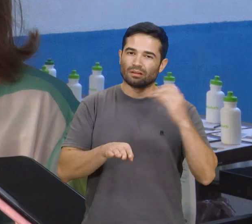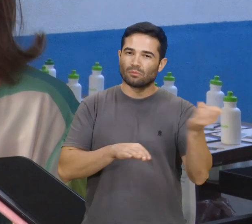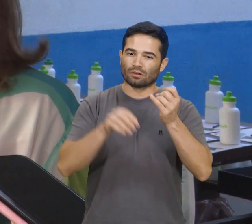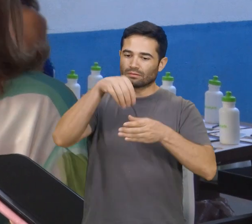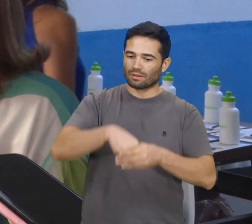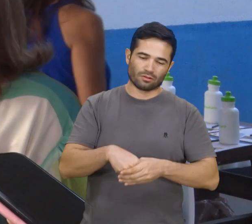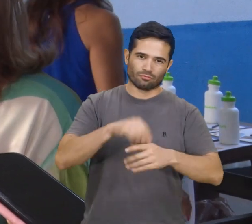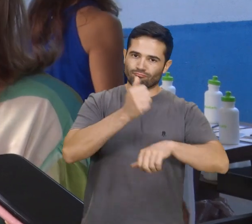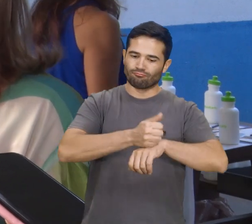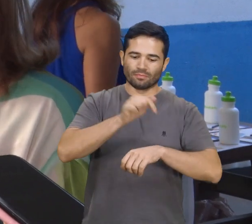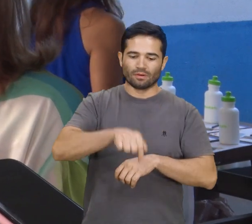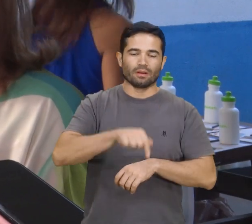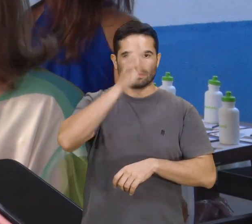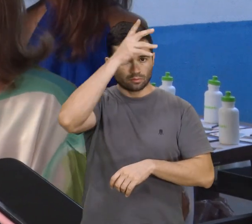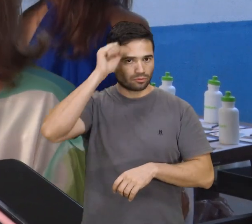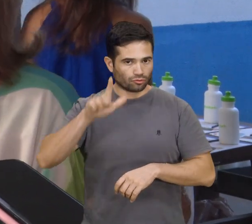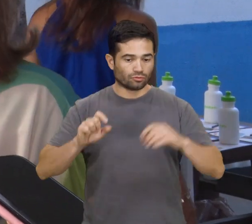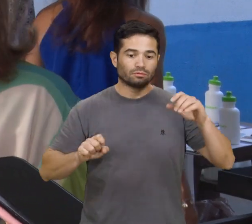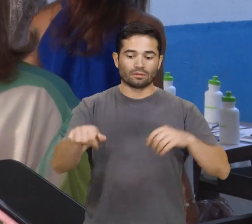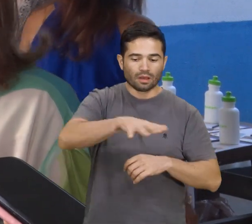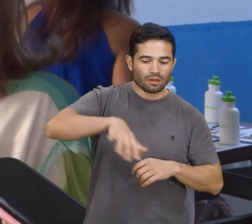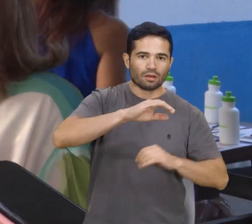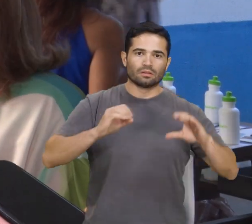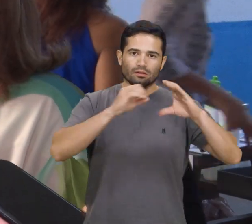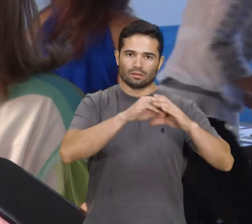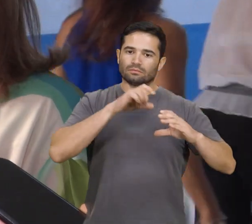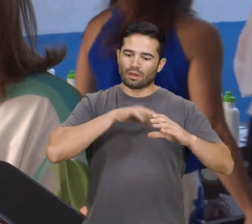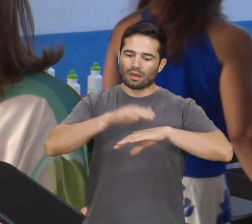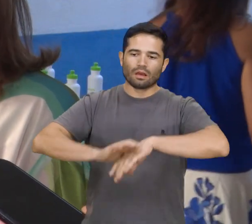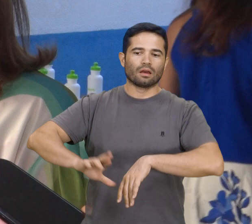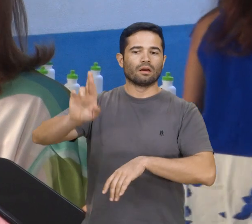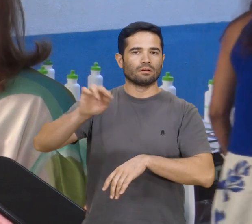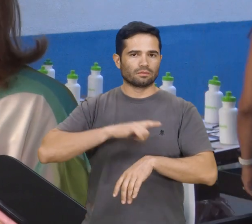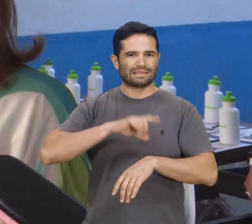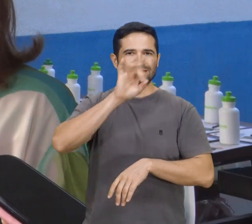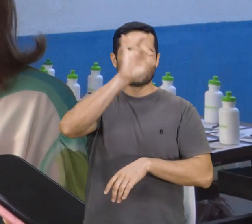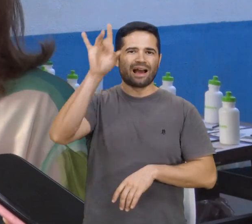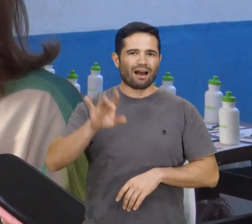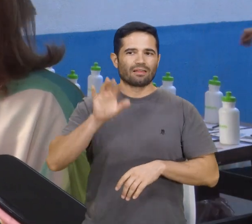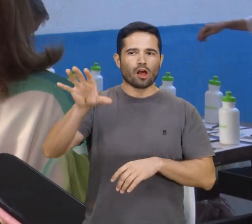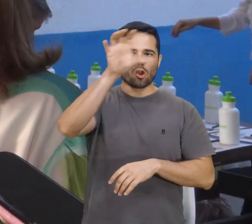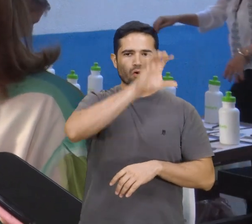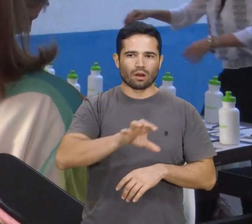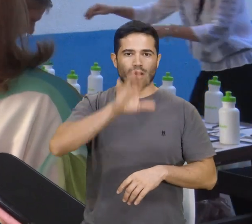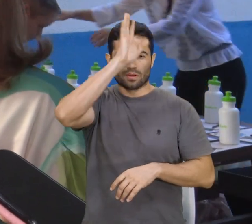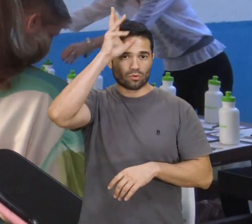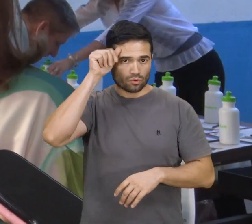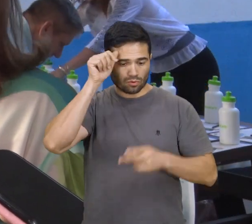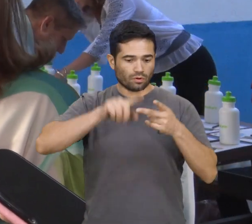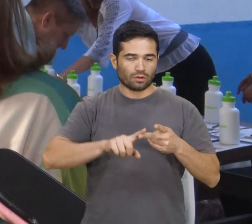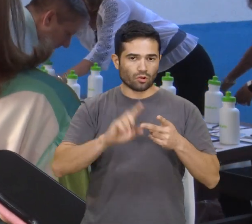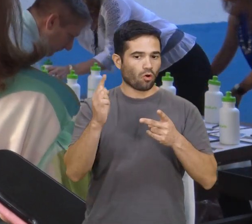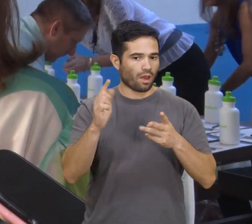principalmente no estado de Mato Grosso do Sul e na região Centro-Oeste. Temos os representantes de cada região que vão participar desse evento, do Mato